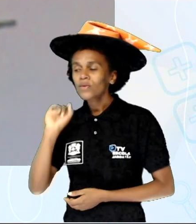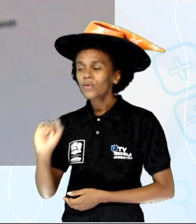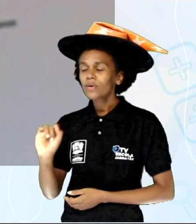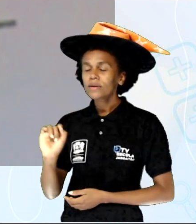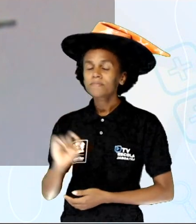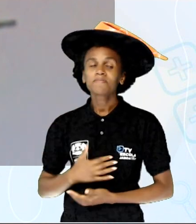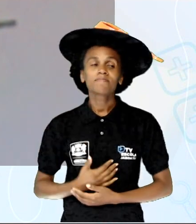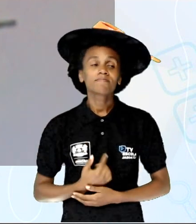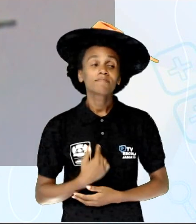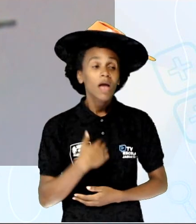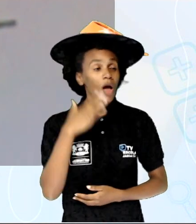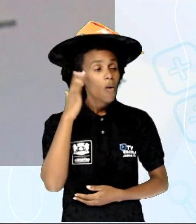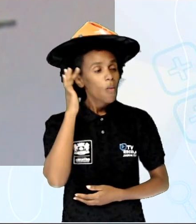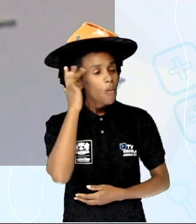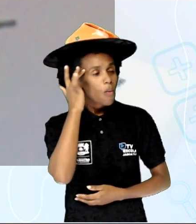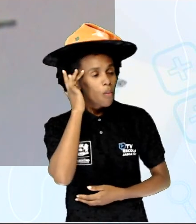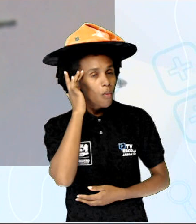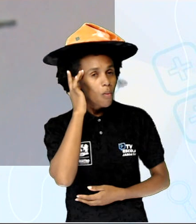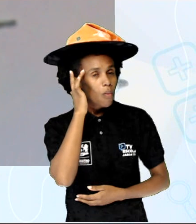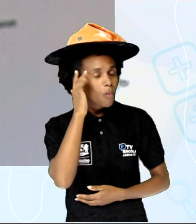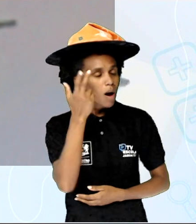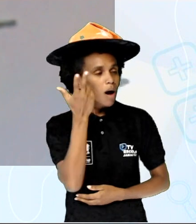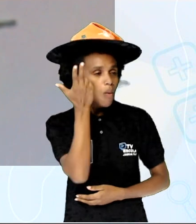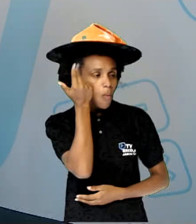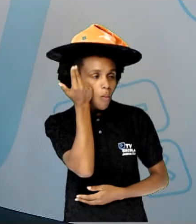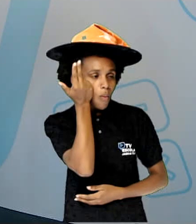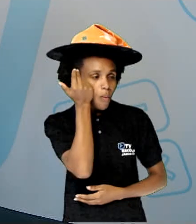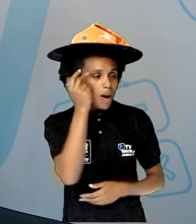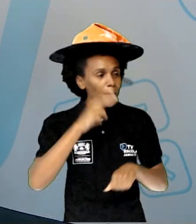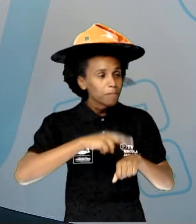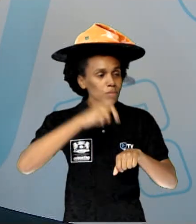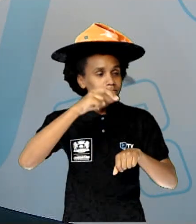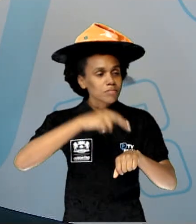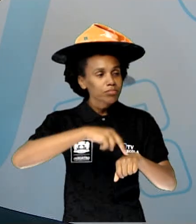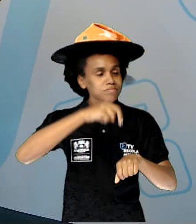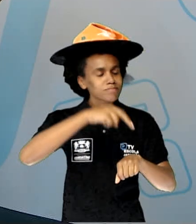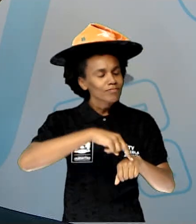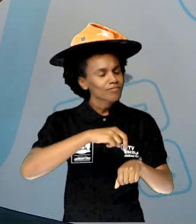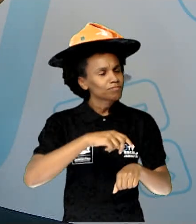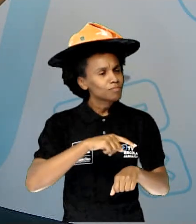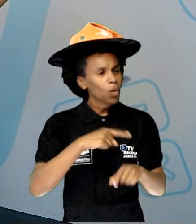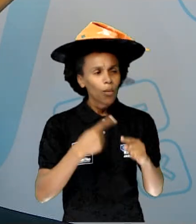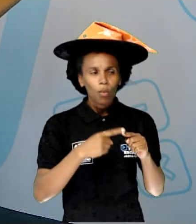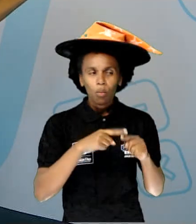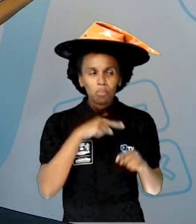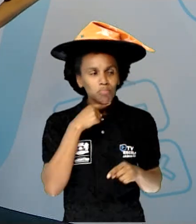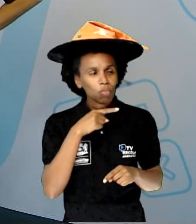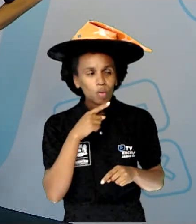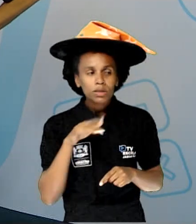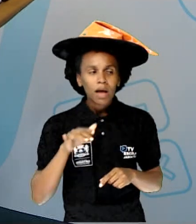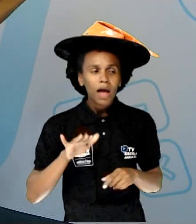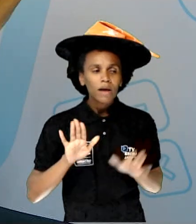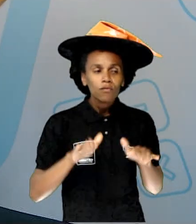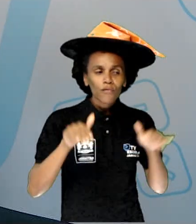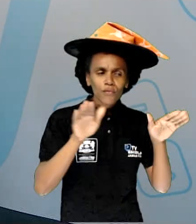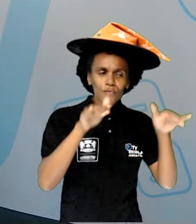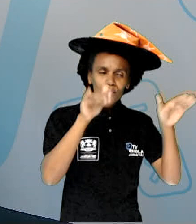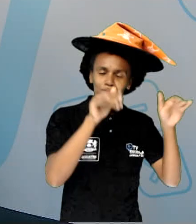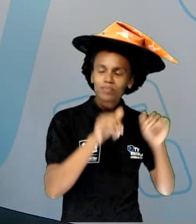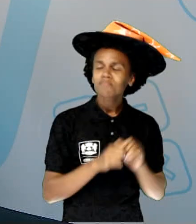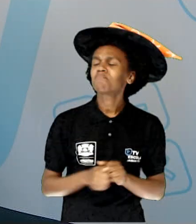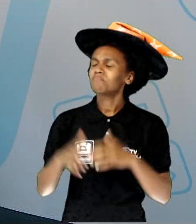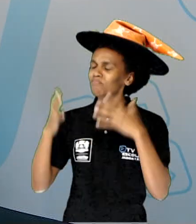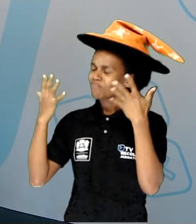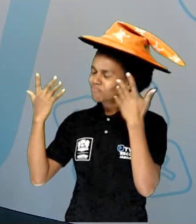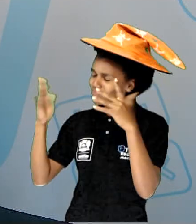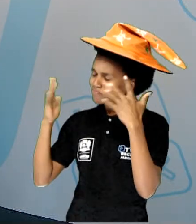e eu acho que o coelho funk bug porque ninguém consegue bula Professora Muito bem